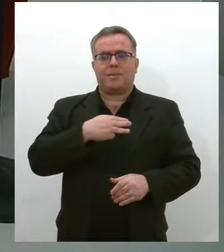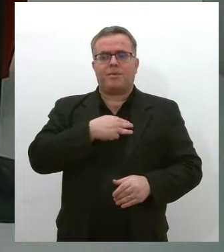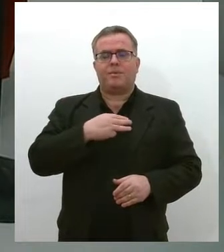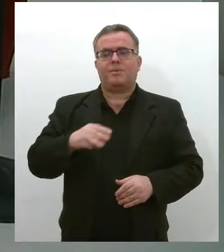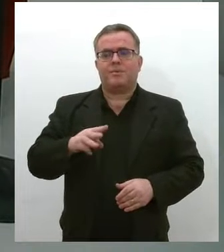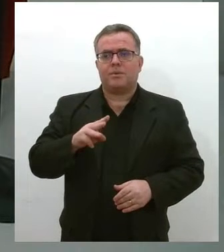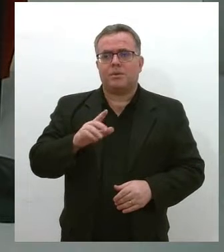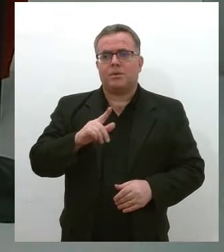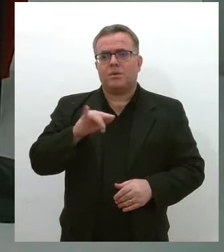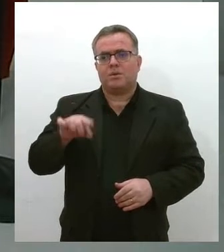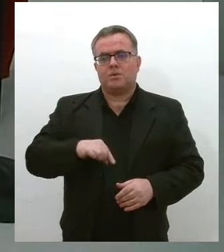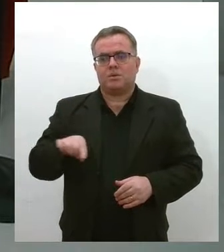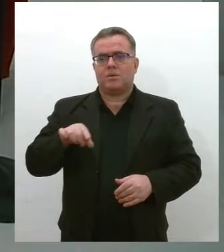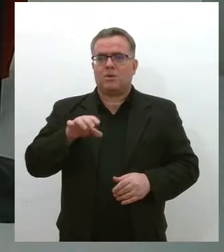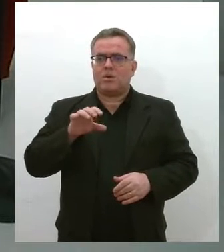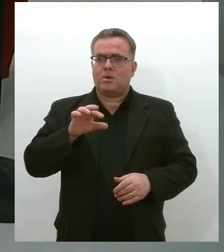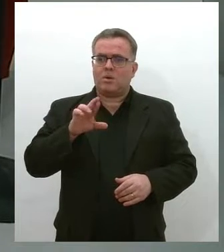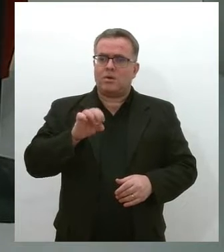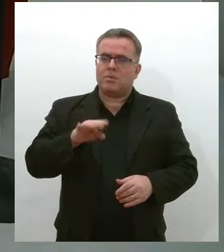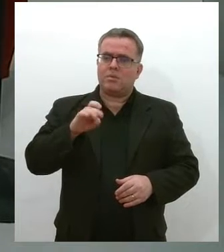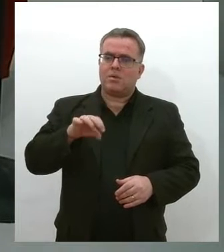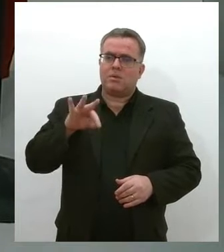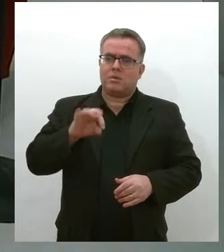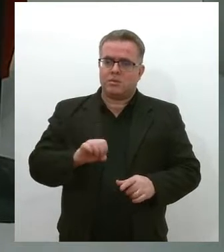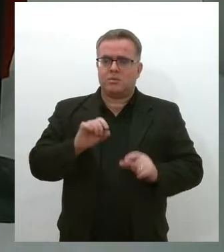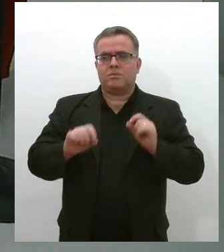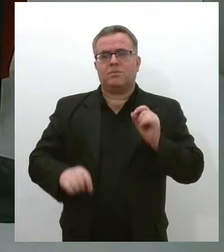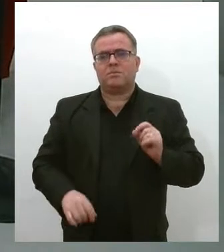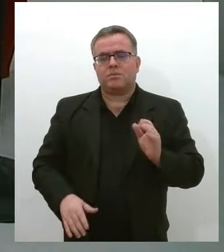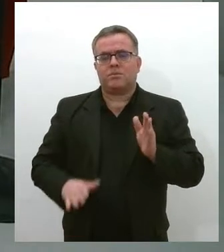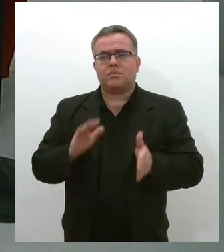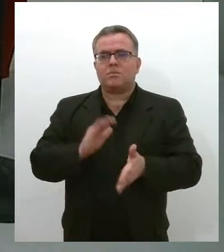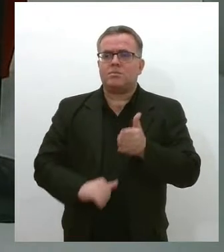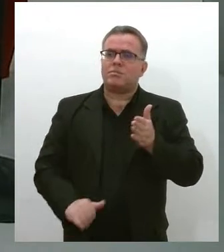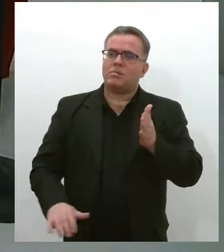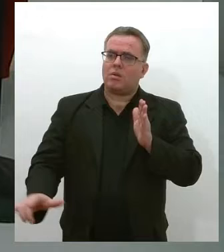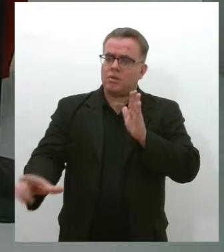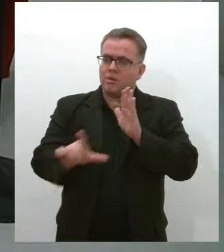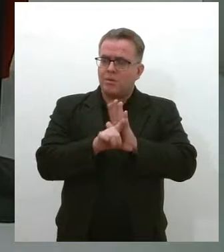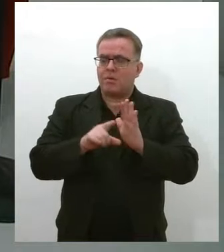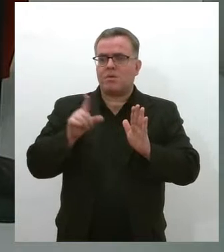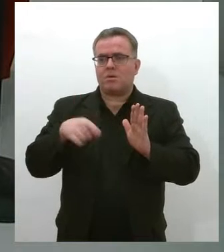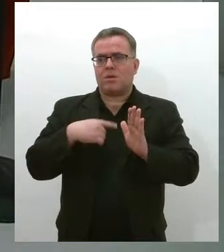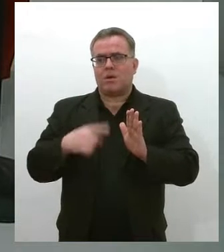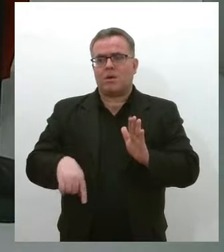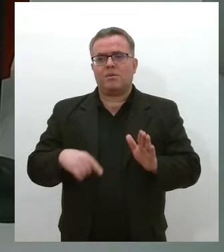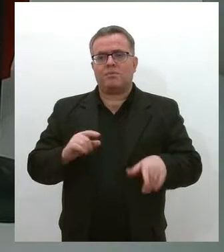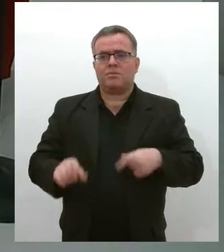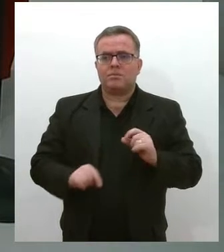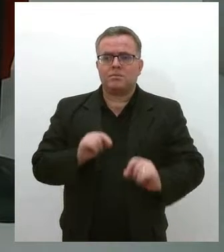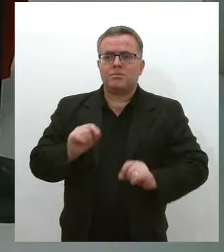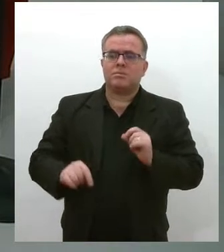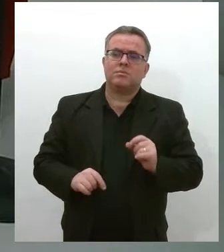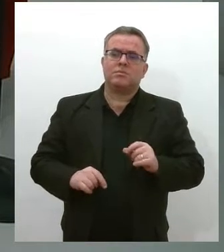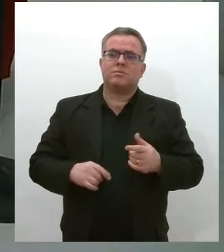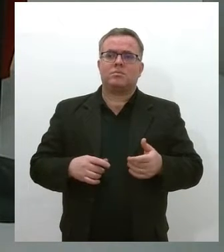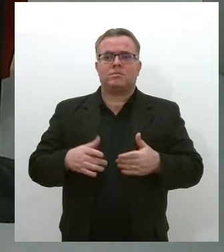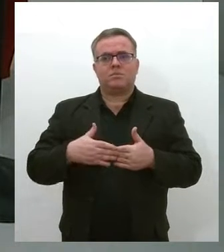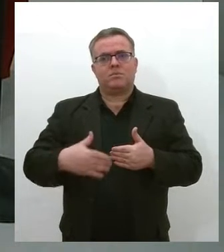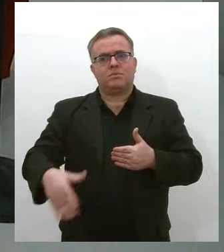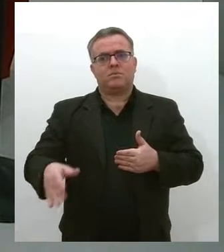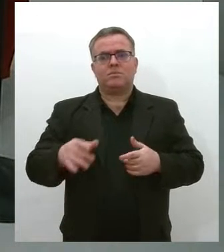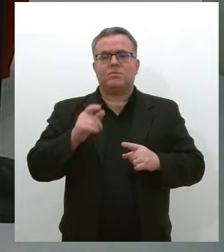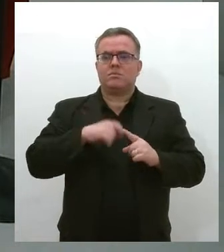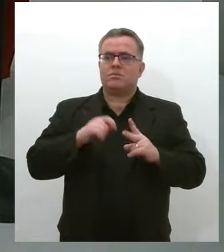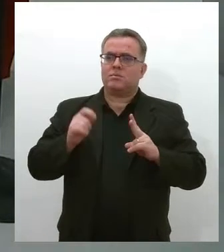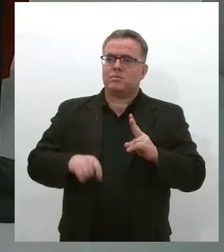no último domingo suspendeu a lei do Piso Nacional da Enfermagem. O ministro deu um prazo de 60 dias para